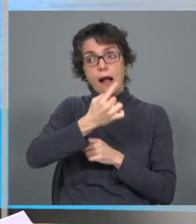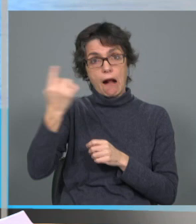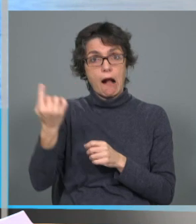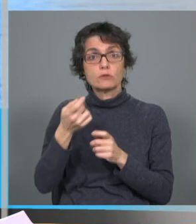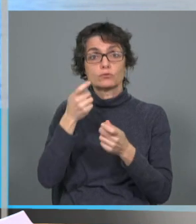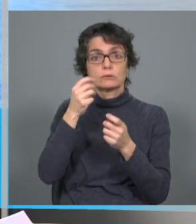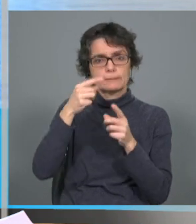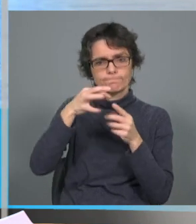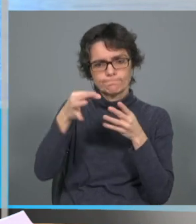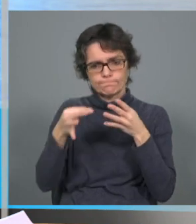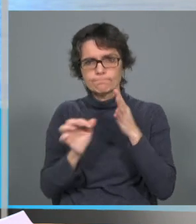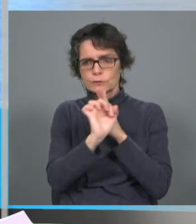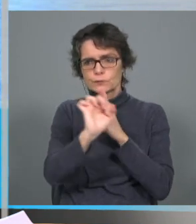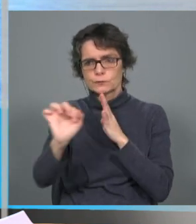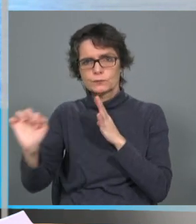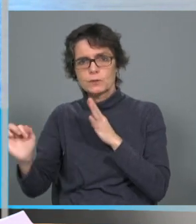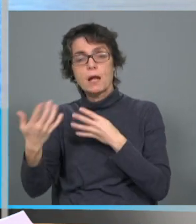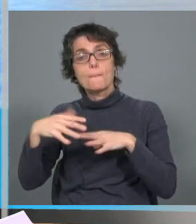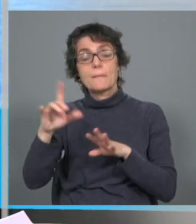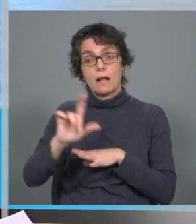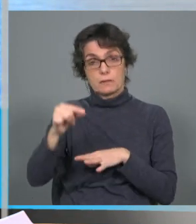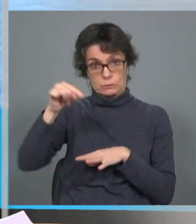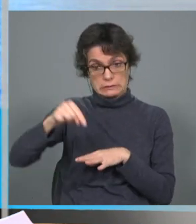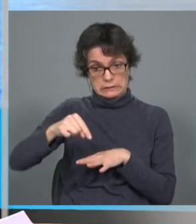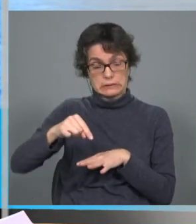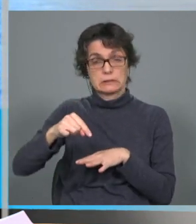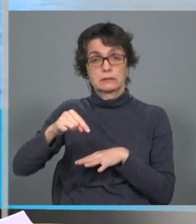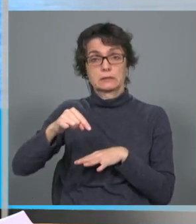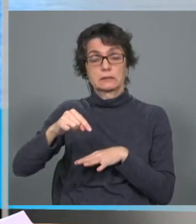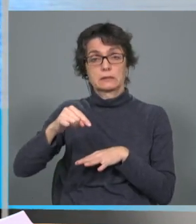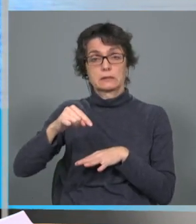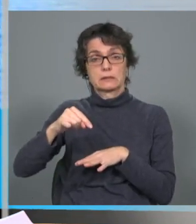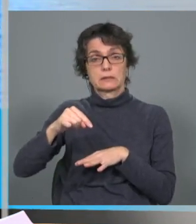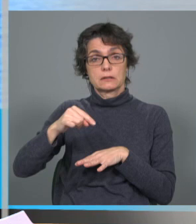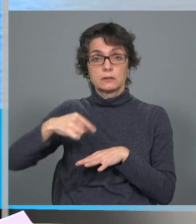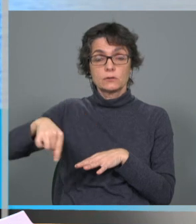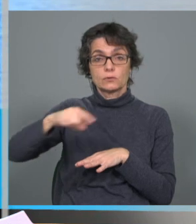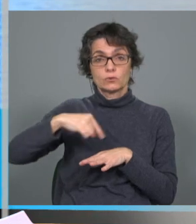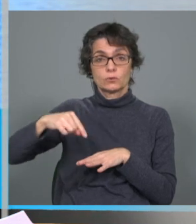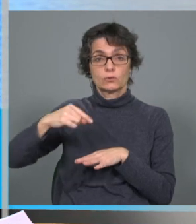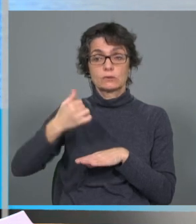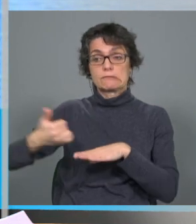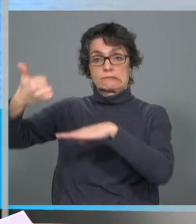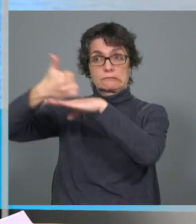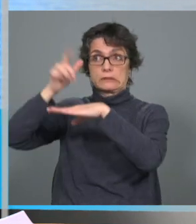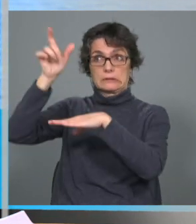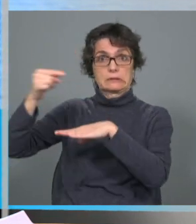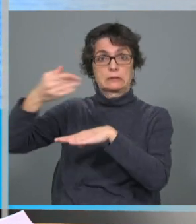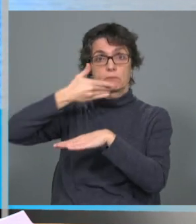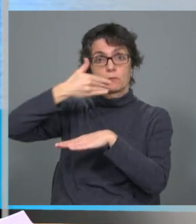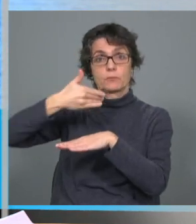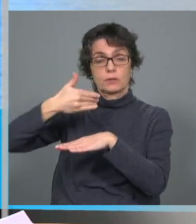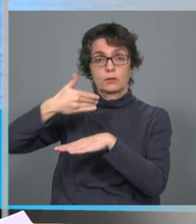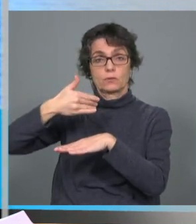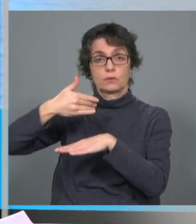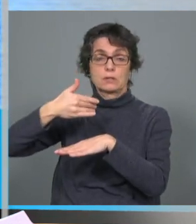diocese, mas no Patriarcado de Lisboa, o nosso Patriarca sempre nos pediu, a nós, a direção que agora está, mas